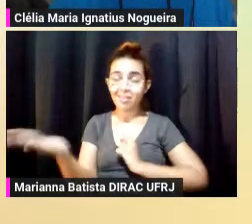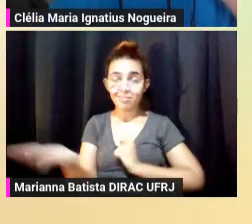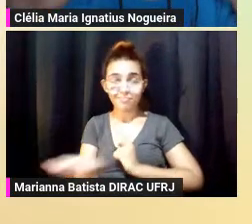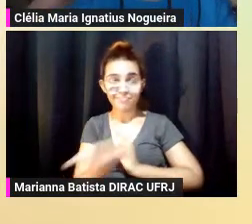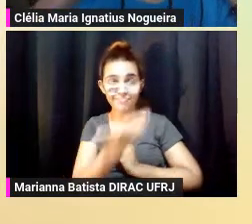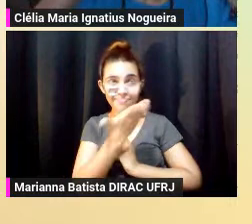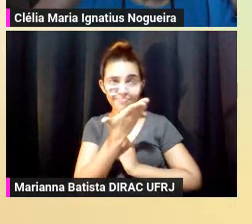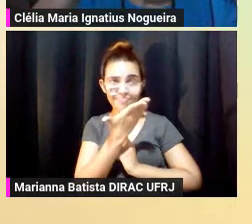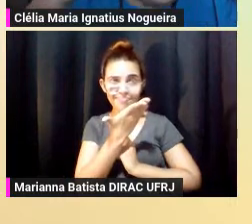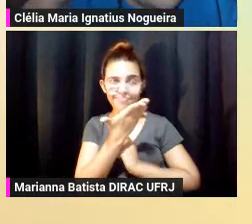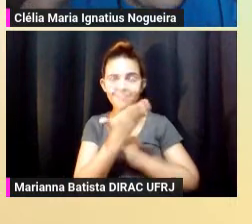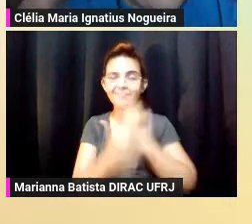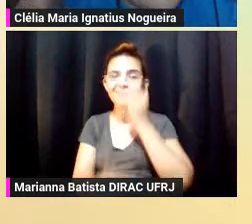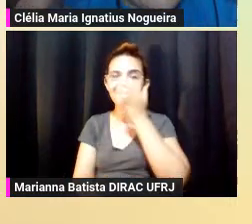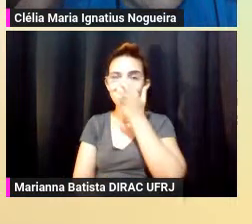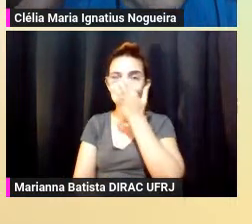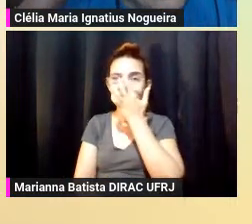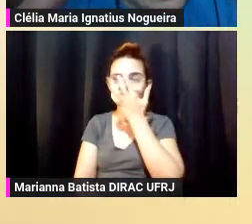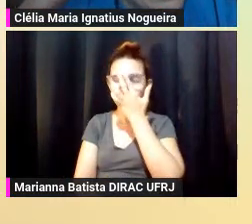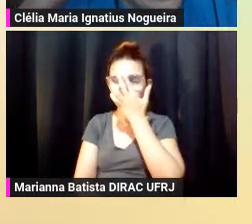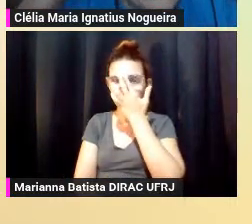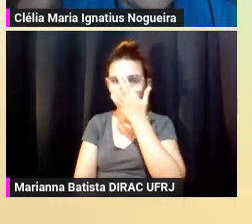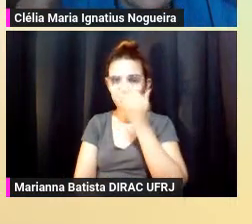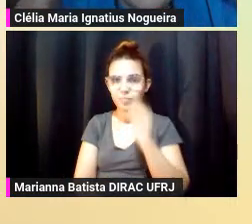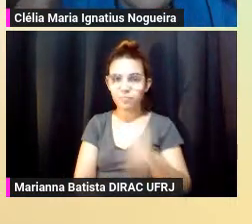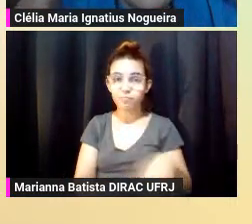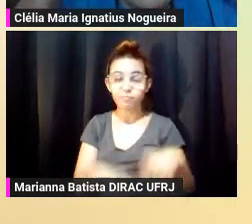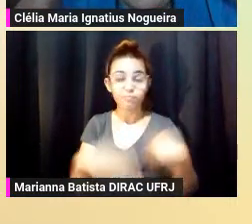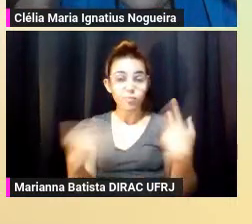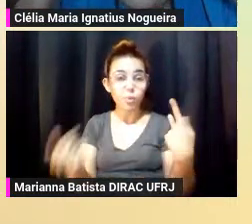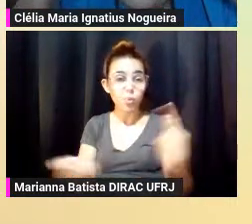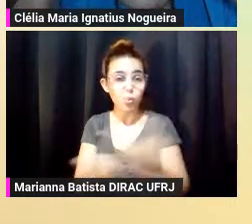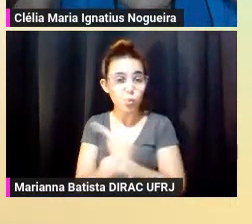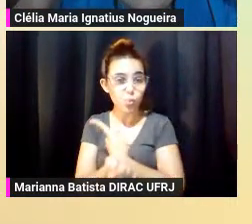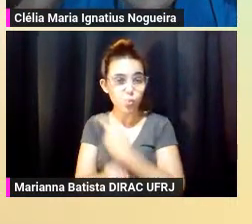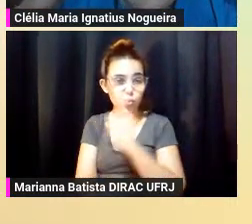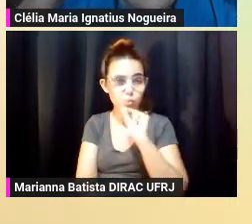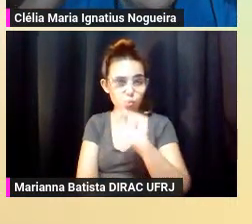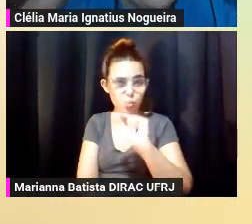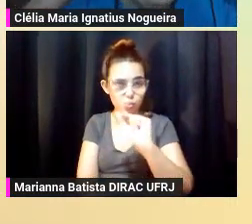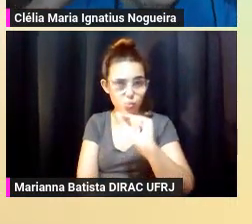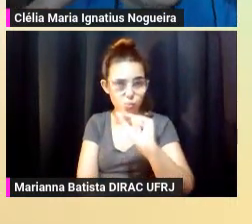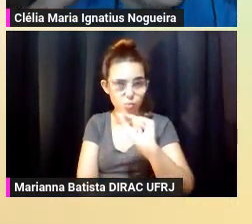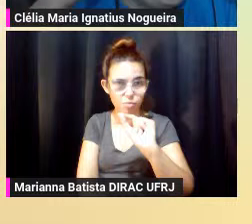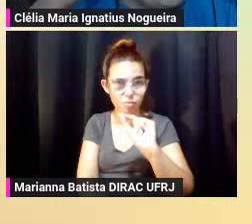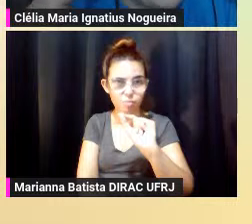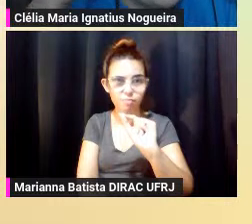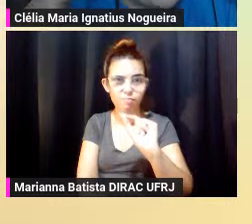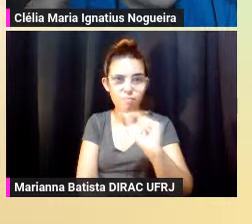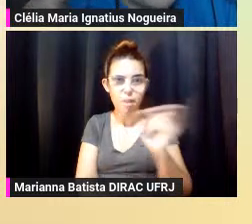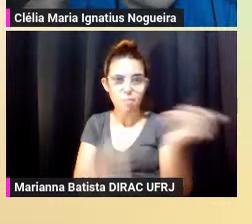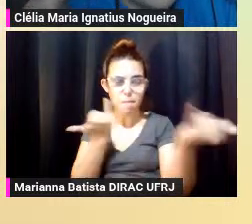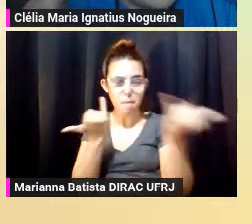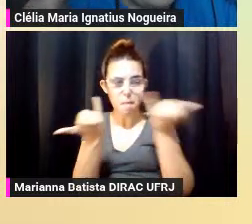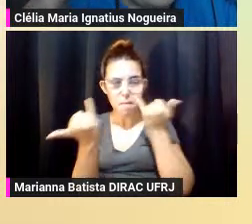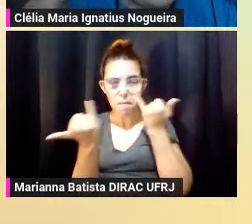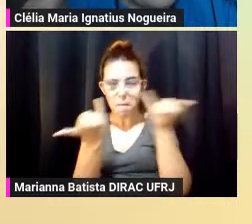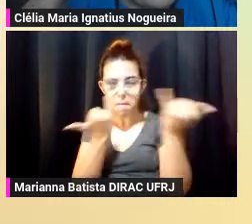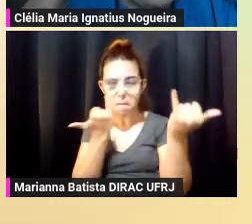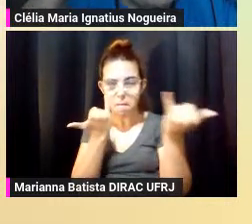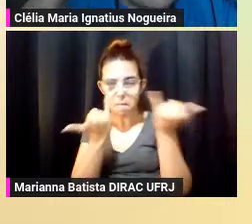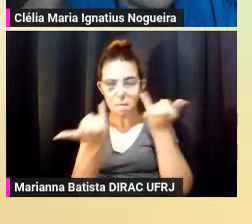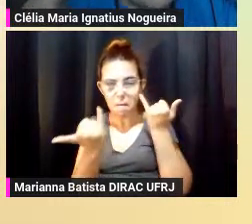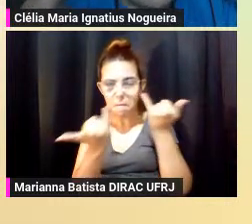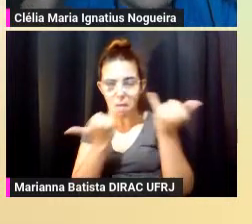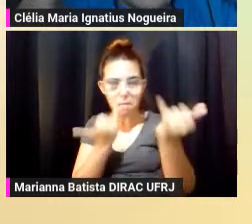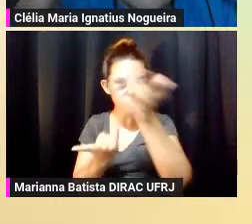E aí, ouvindo Solange, ouvindo Lulu Reale, ouvindo muitas pessoas que